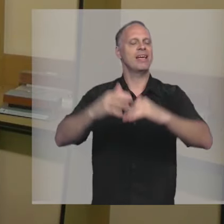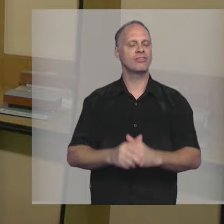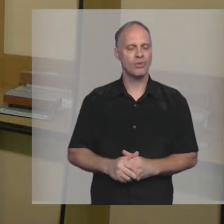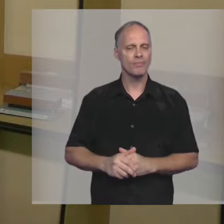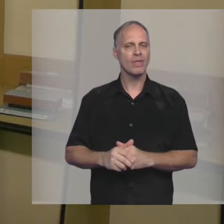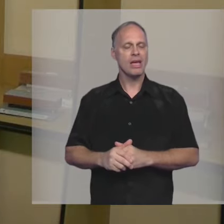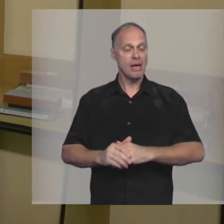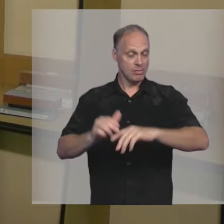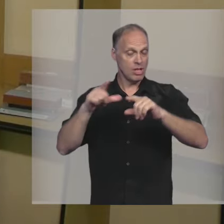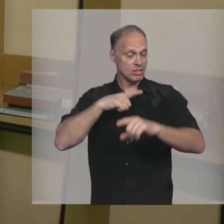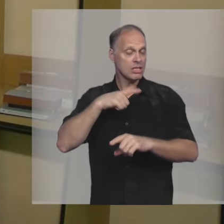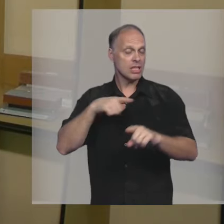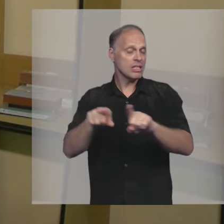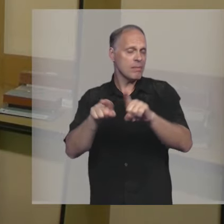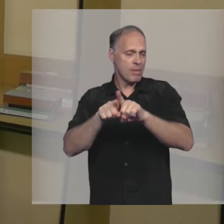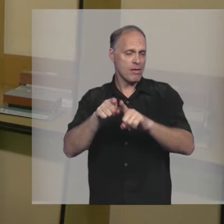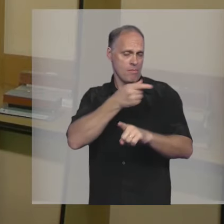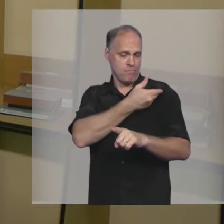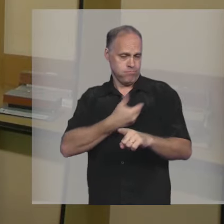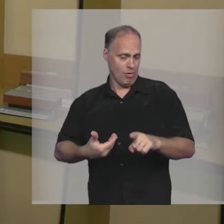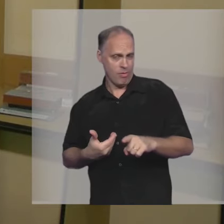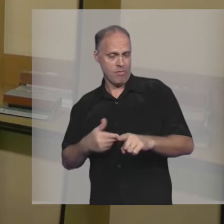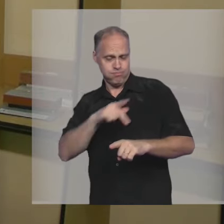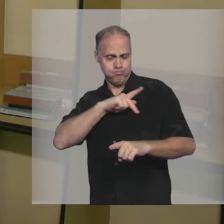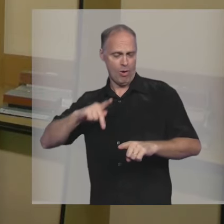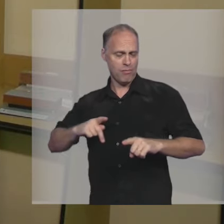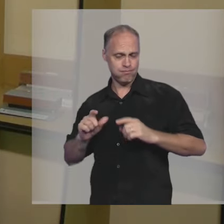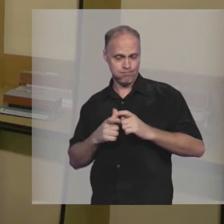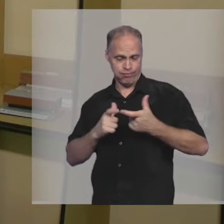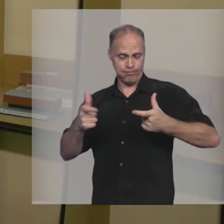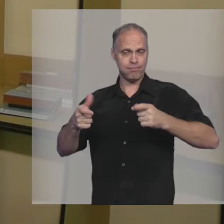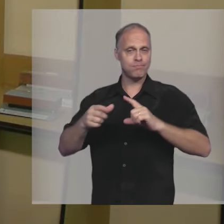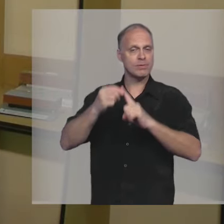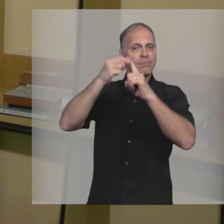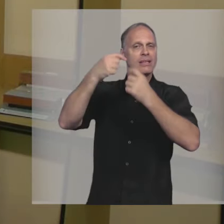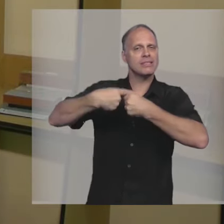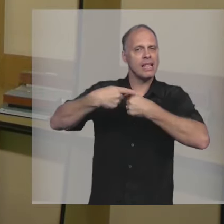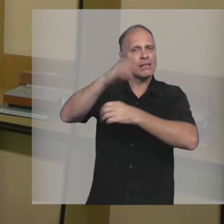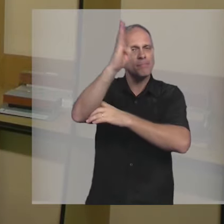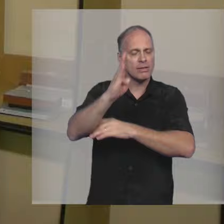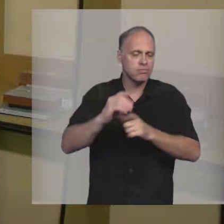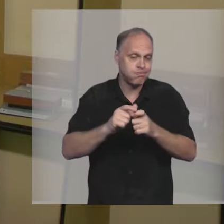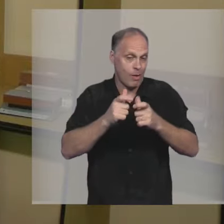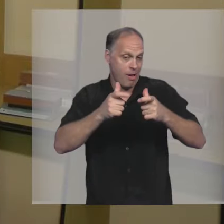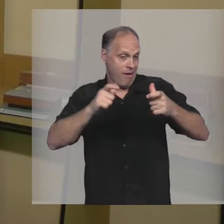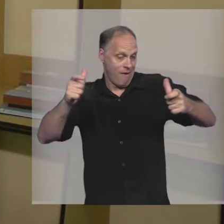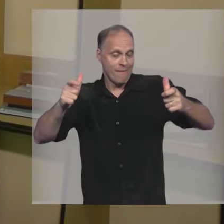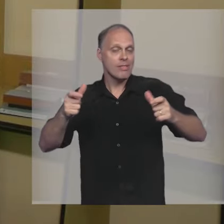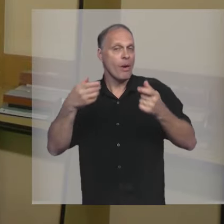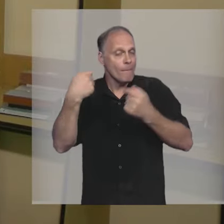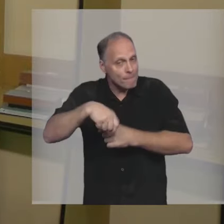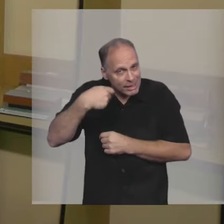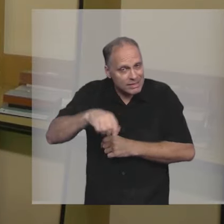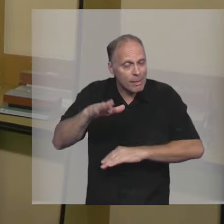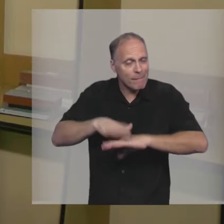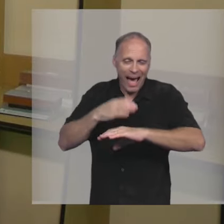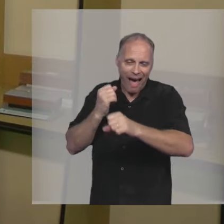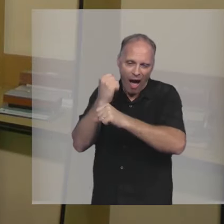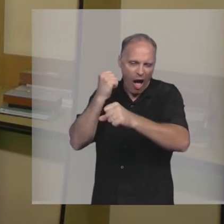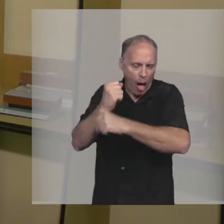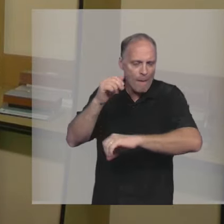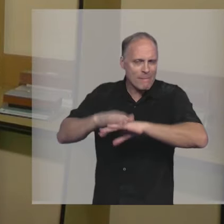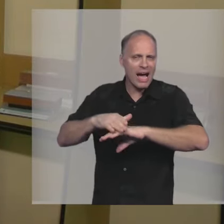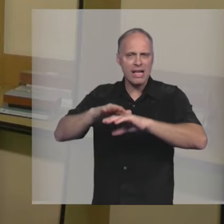civil. A gente tem uma população crescente, né, nas principais cidades brasileiras, então existe demanda